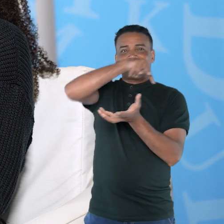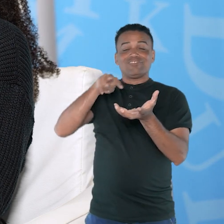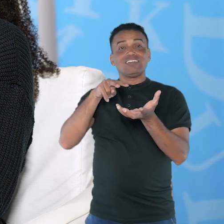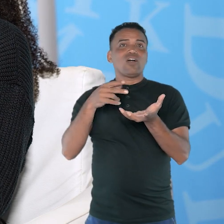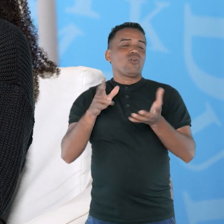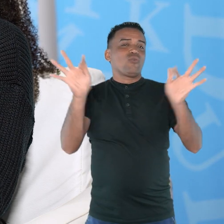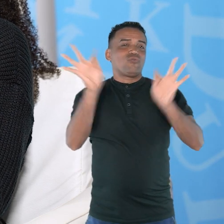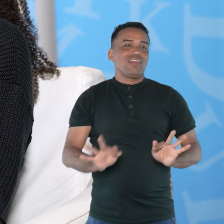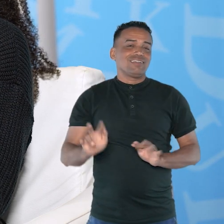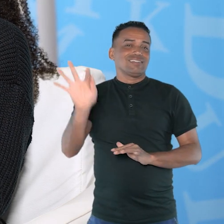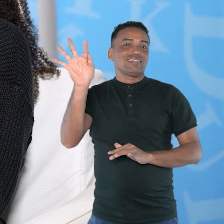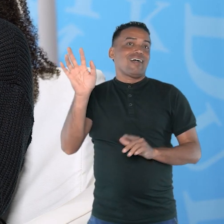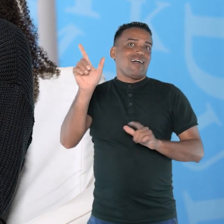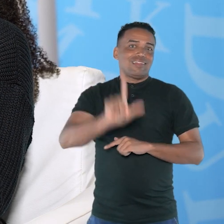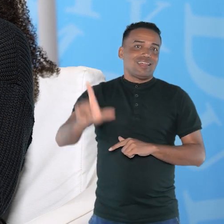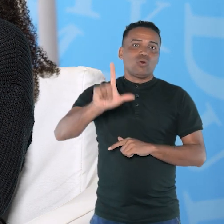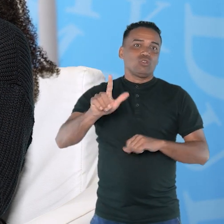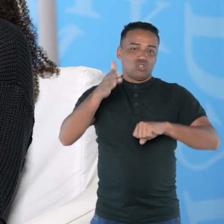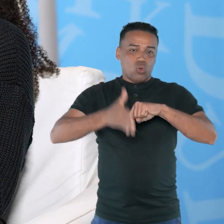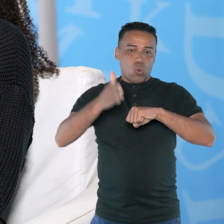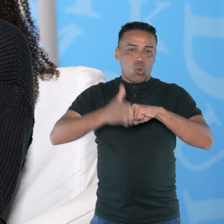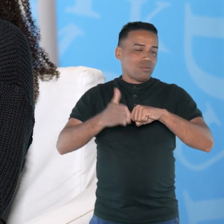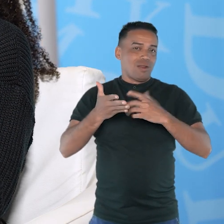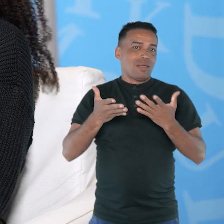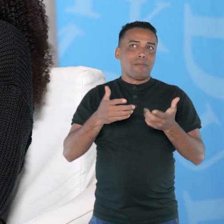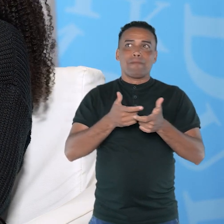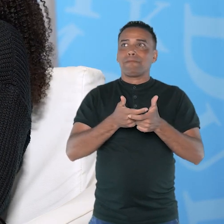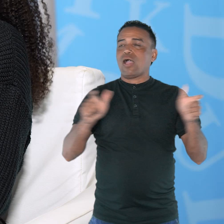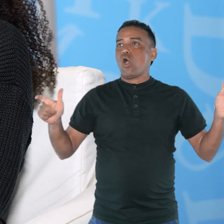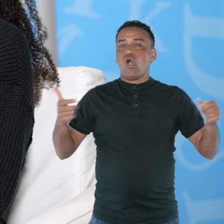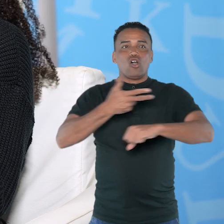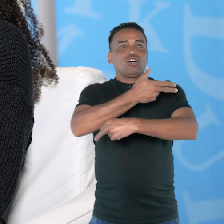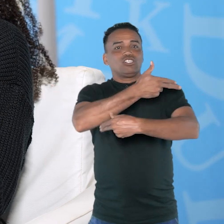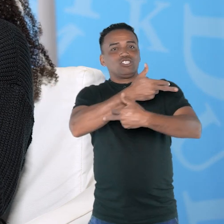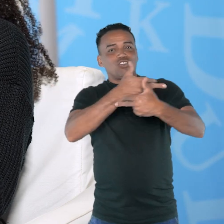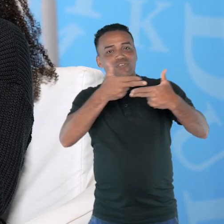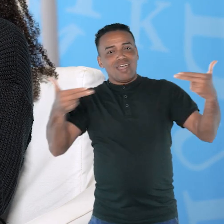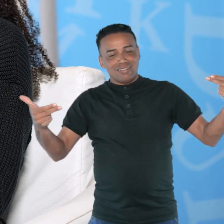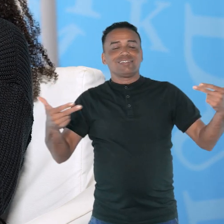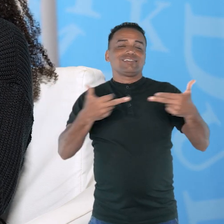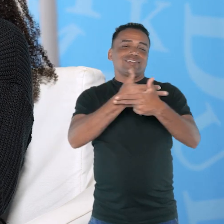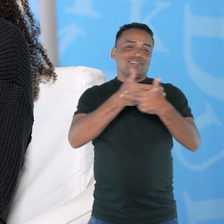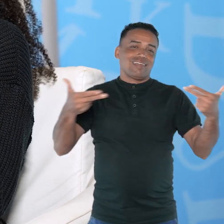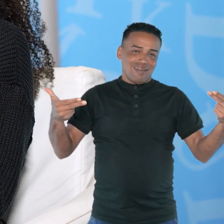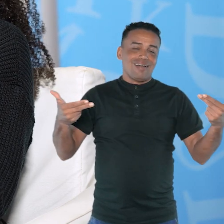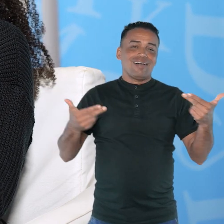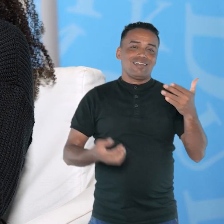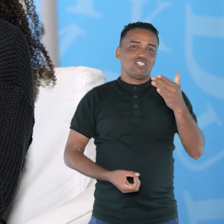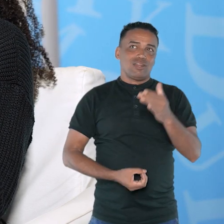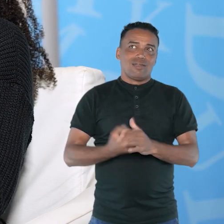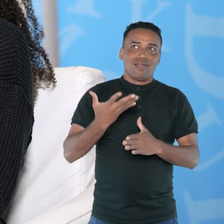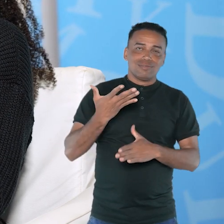hoje contemporânea com essa expressão mais plural da sua